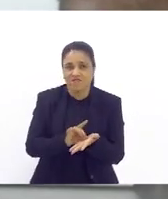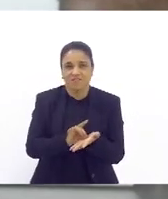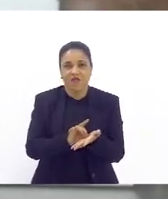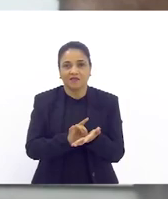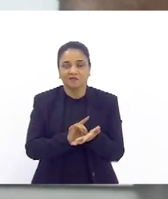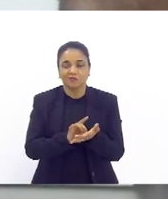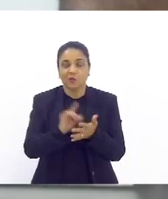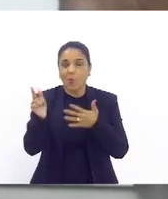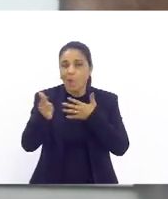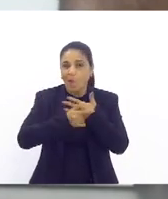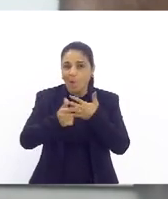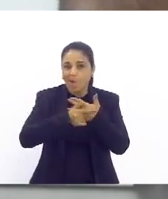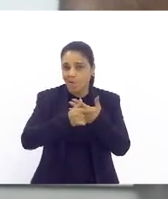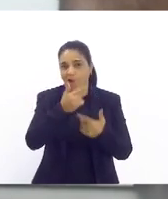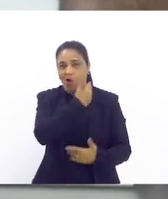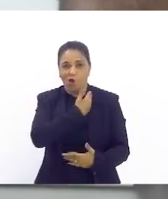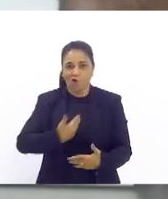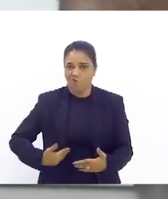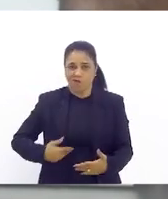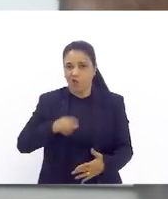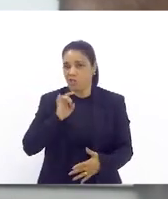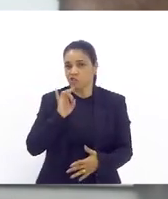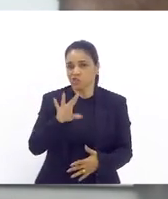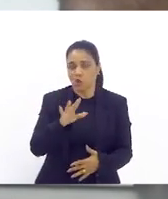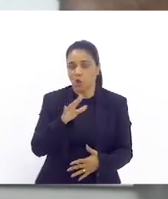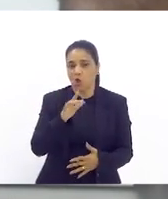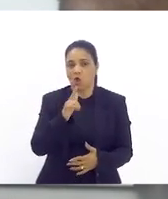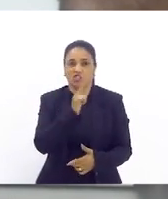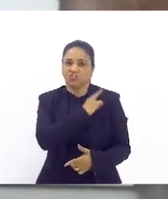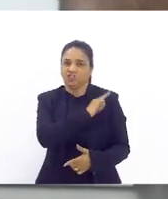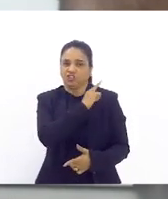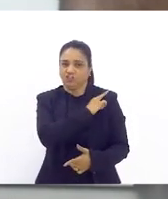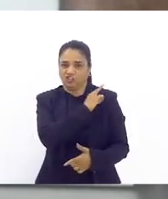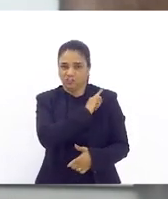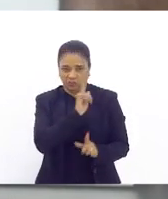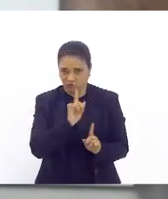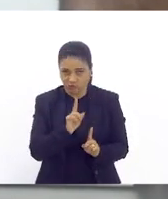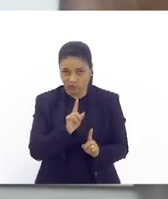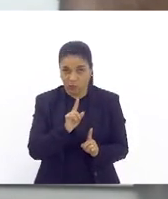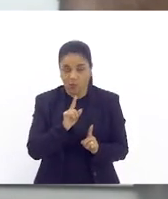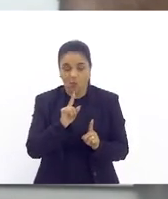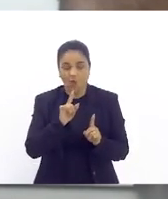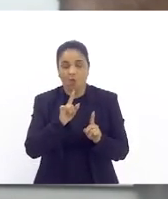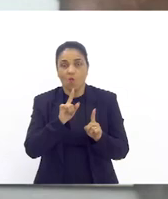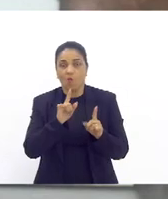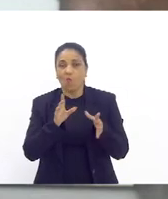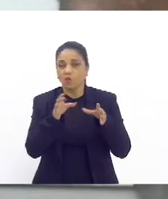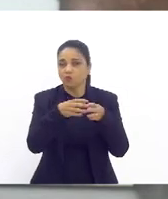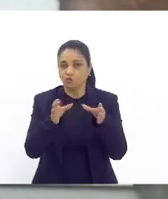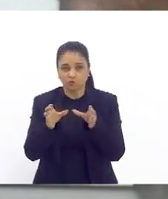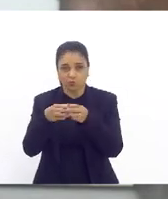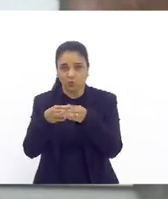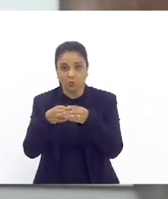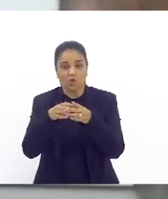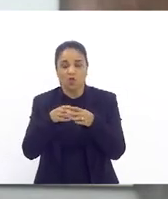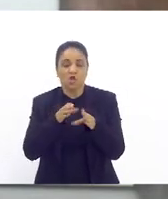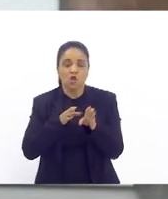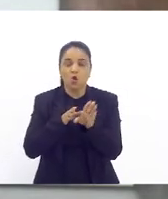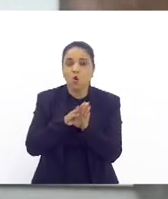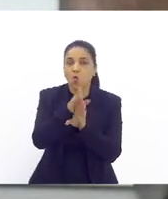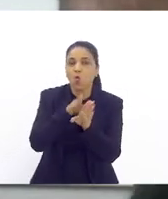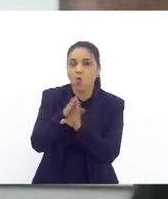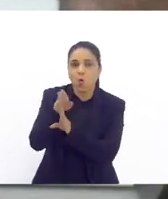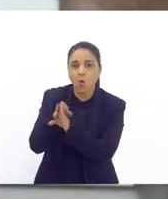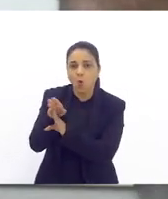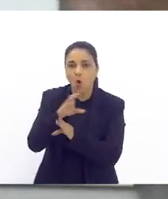do governo não é apenas gerir uma rede e sobretudo coordenar as políticas públicas né